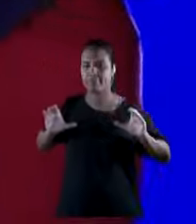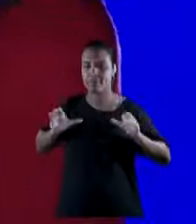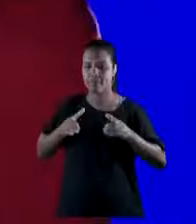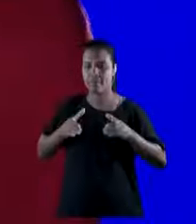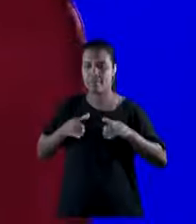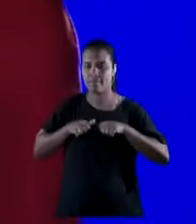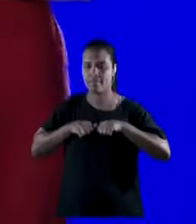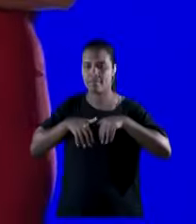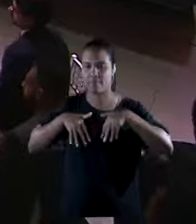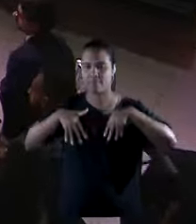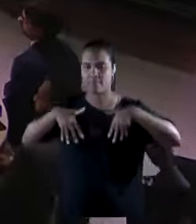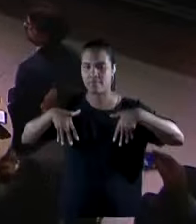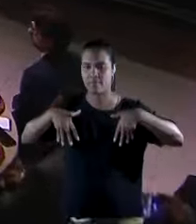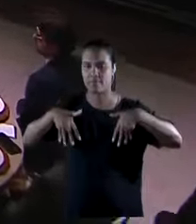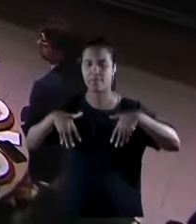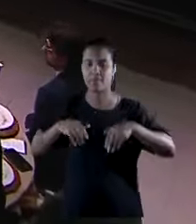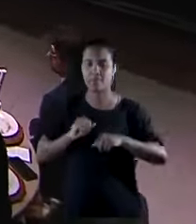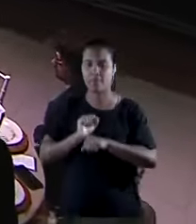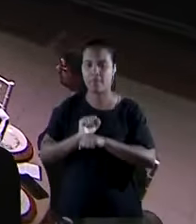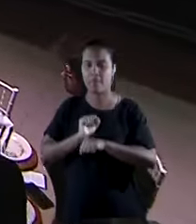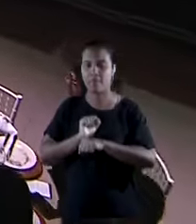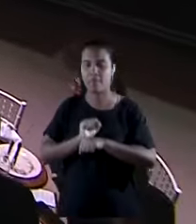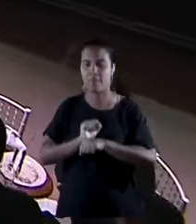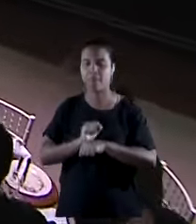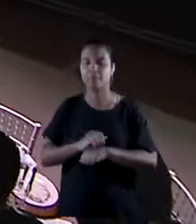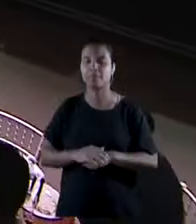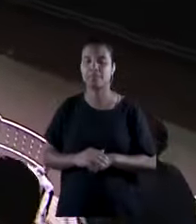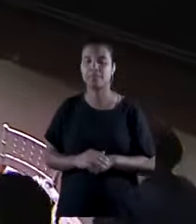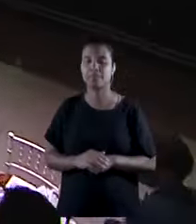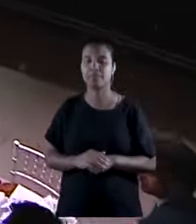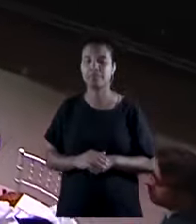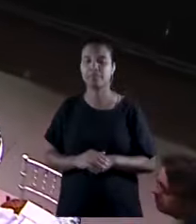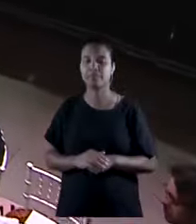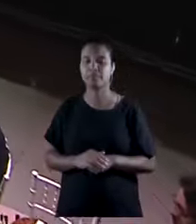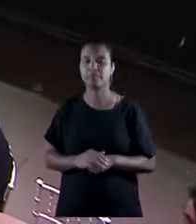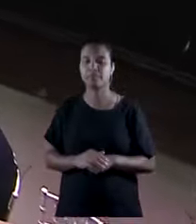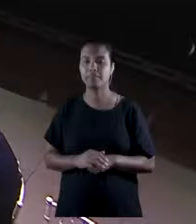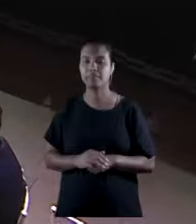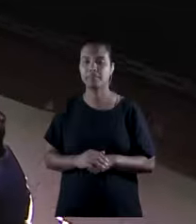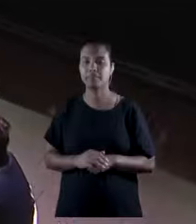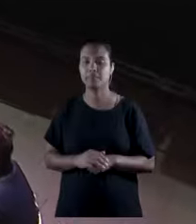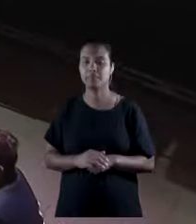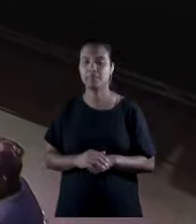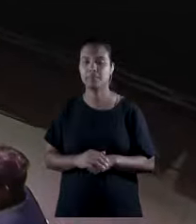Sicredi 2024. Então, vem, ó, Hendrick. Imagina.